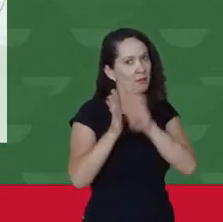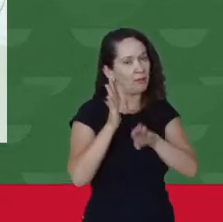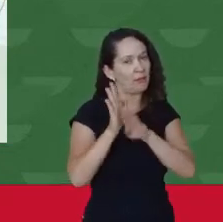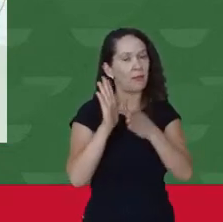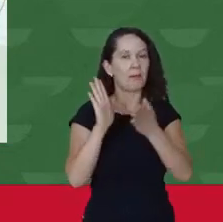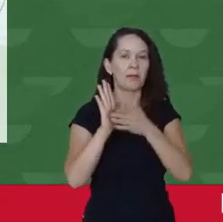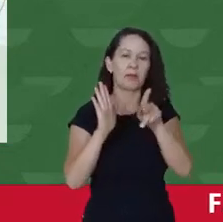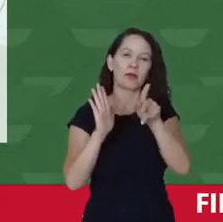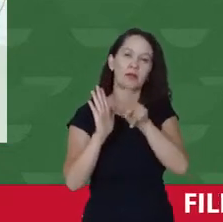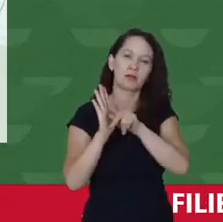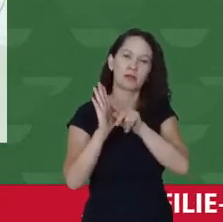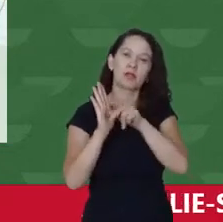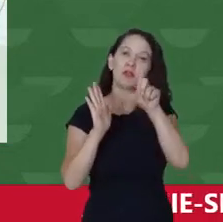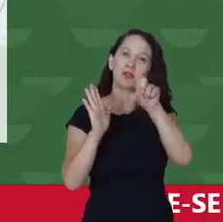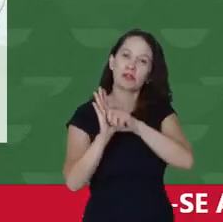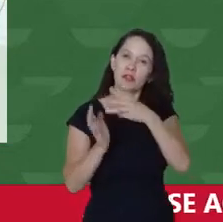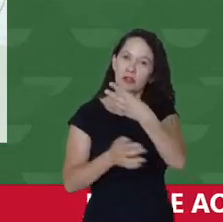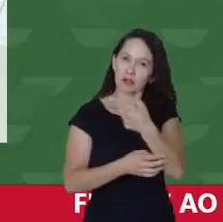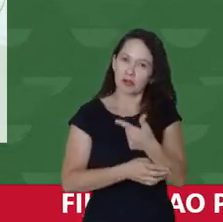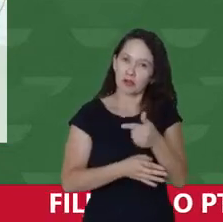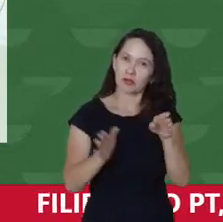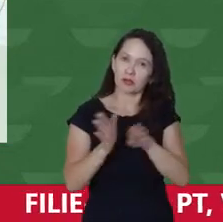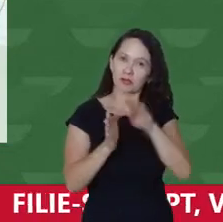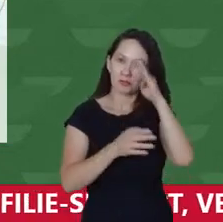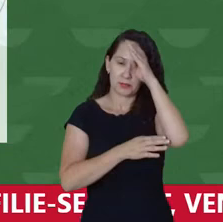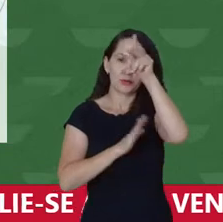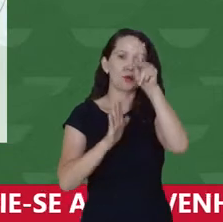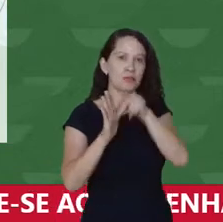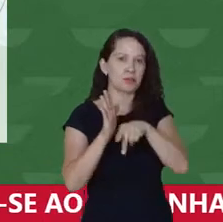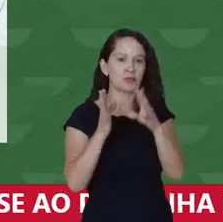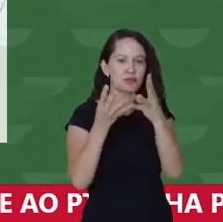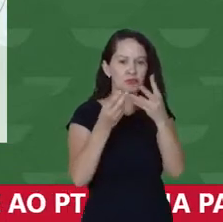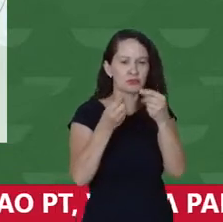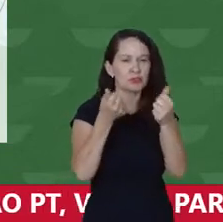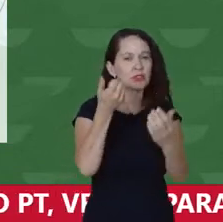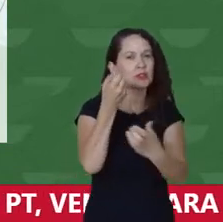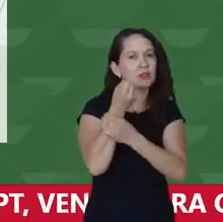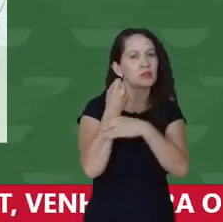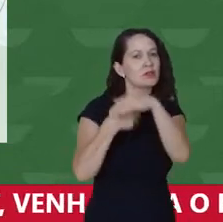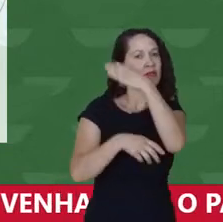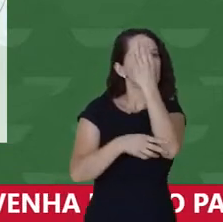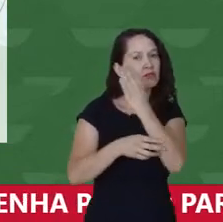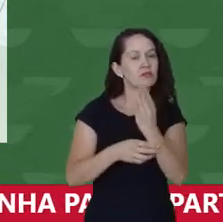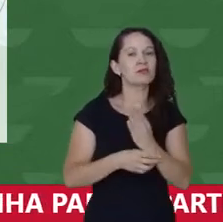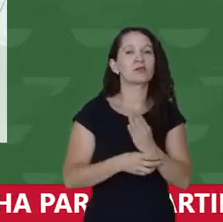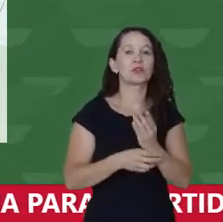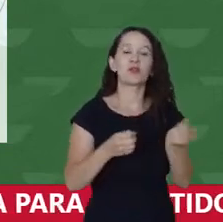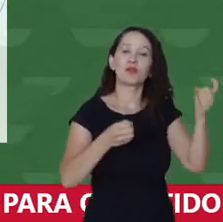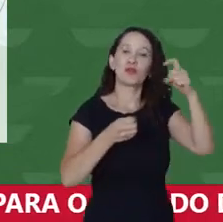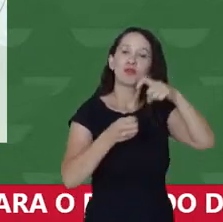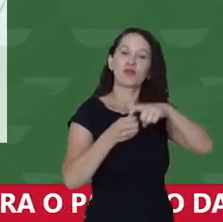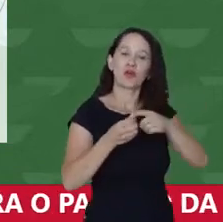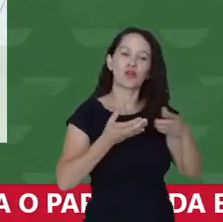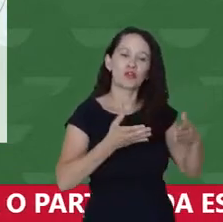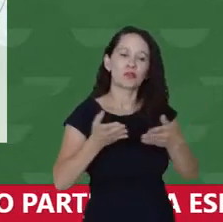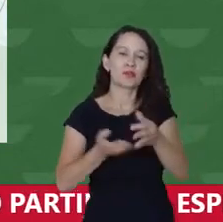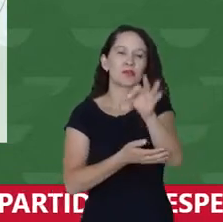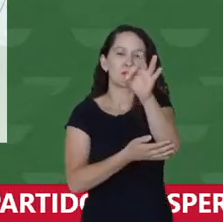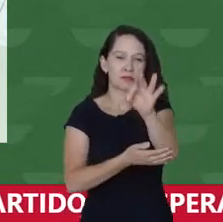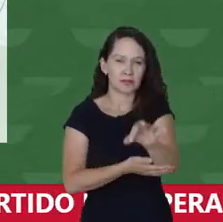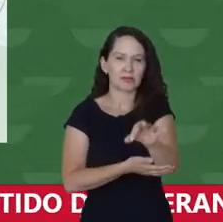PEC 32, o Bolsonaro e seu projeto e garantir que o Brasil volte para o rumo